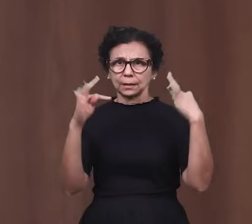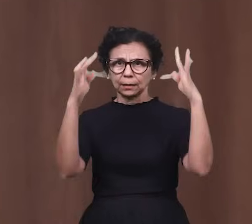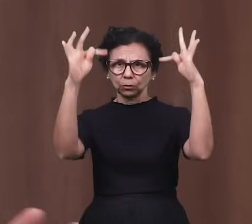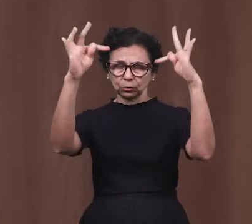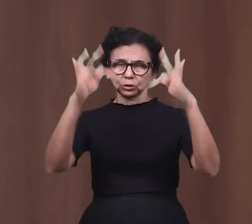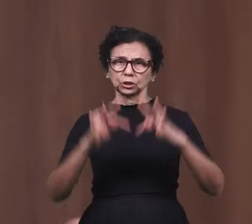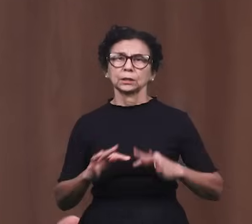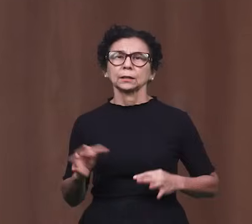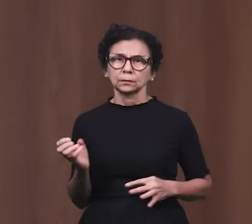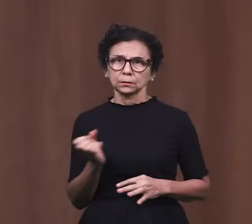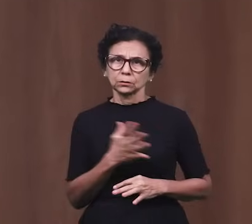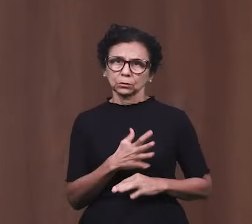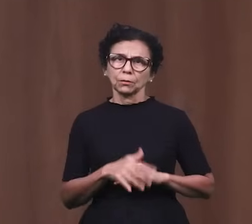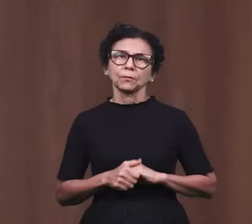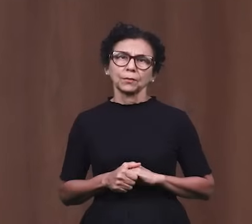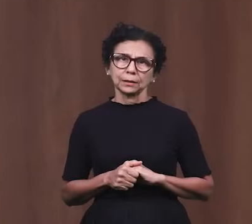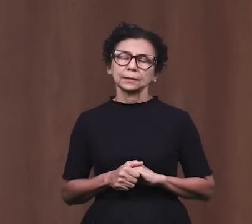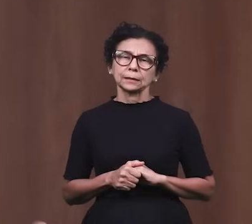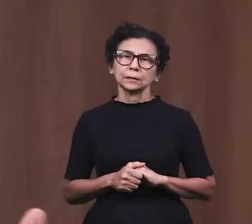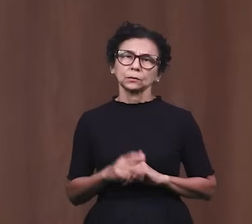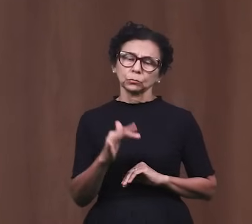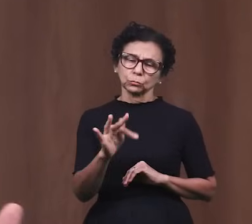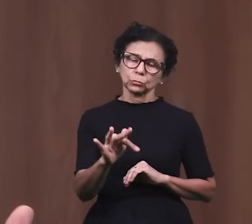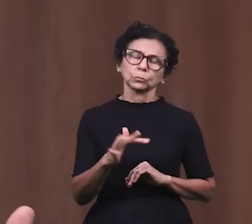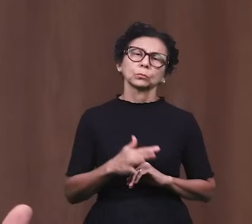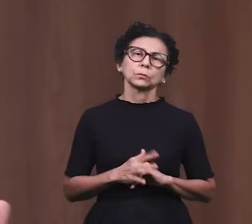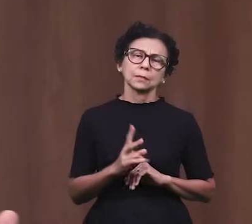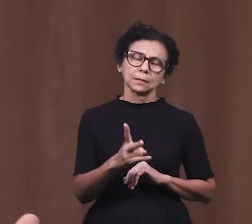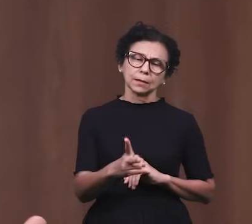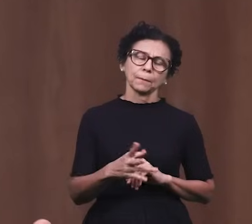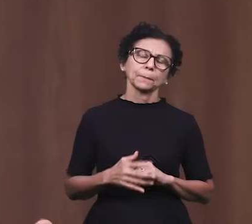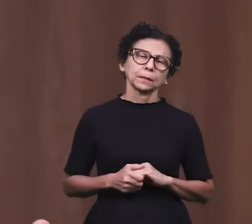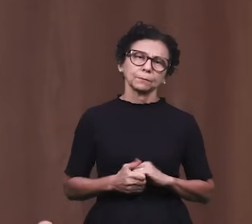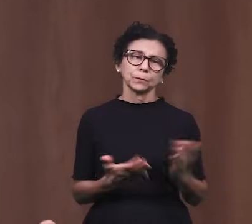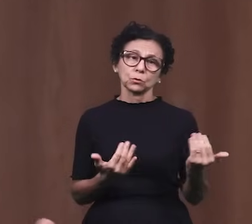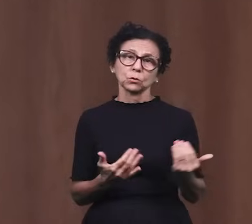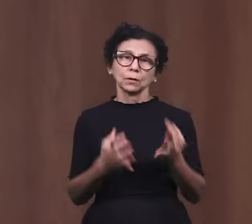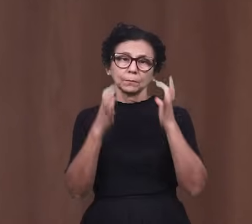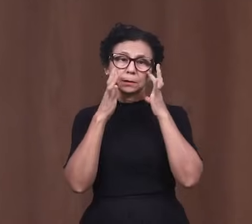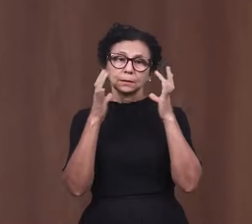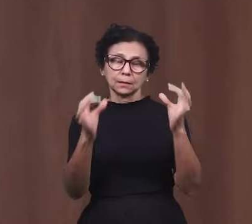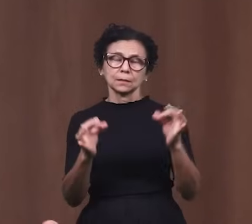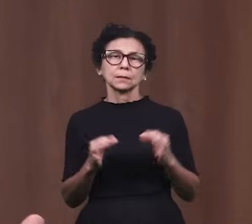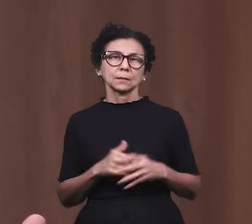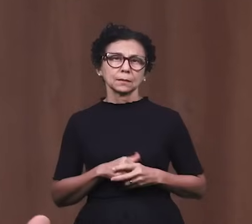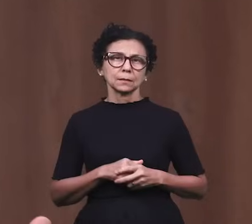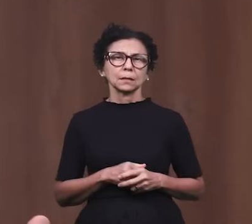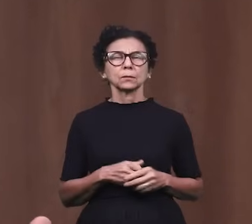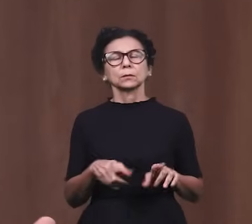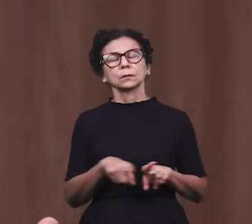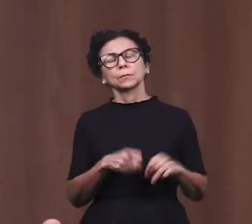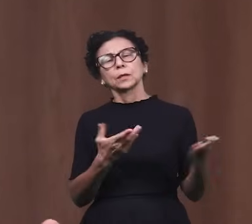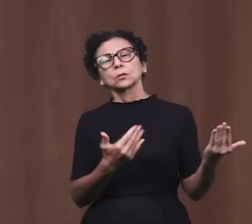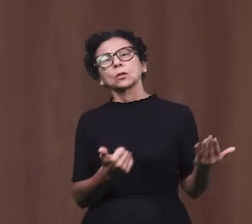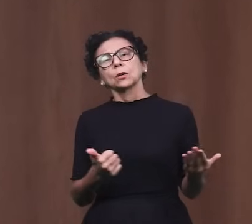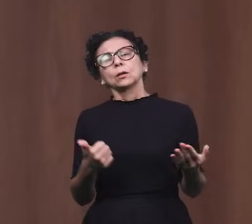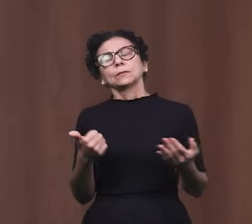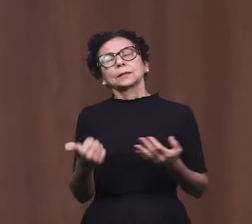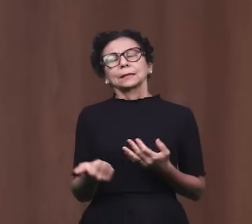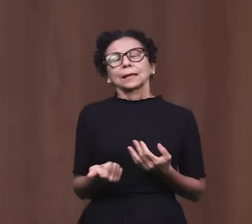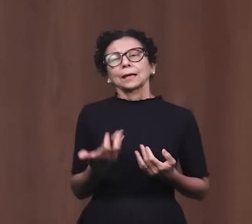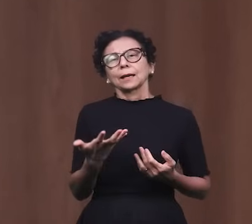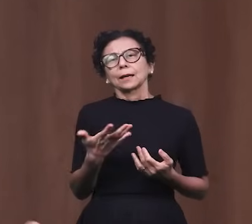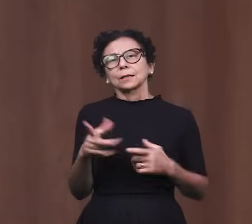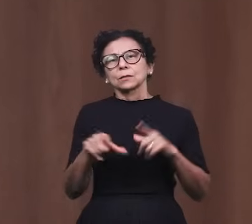resumir, pastor, tecnologia. Acho que tecnologia, inovação, é o que, de fato, sempre vai ser uma tendência para o jovem ficar atento.